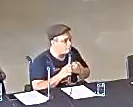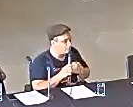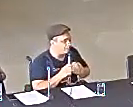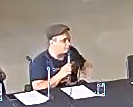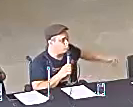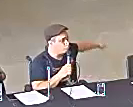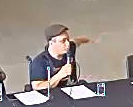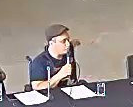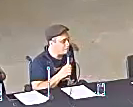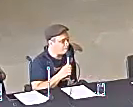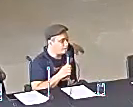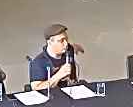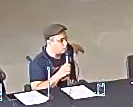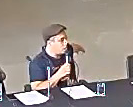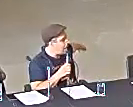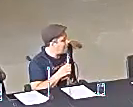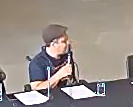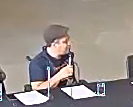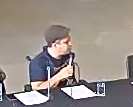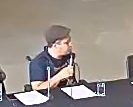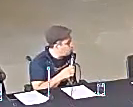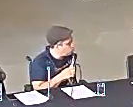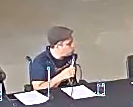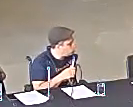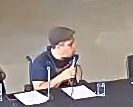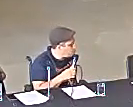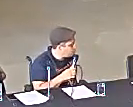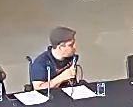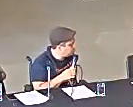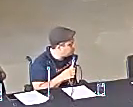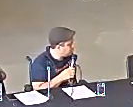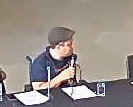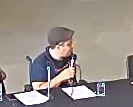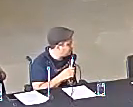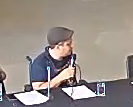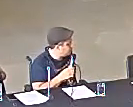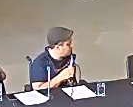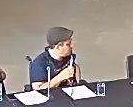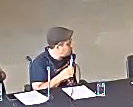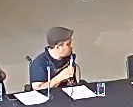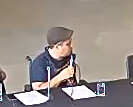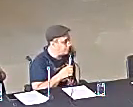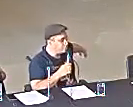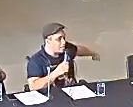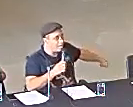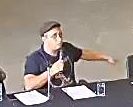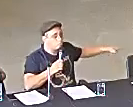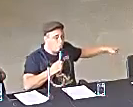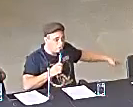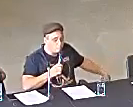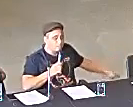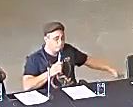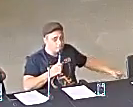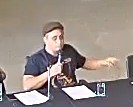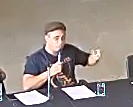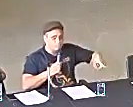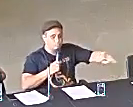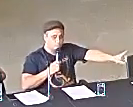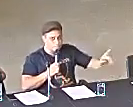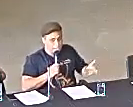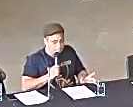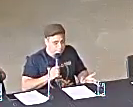passei por essa experiência Eu tenho o vídeo gravado a cadeira de transbordo não sobe o ônibus de dois andares você tem que ser carregado no colo do mesmo